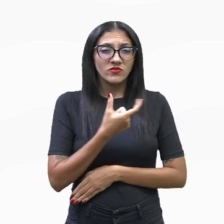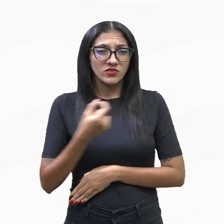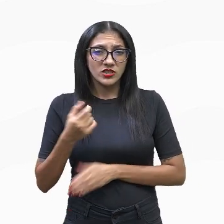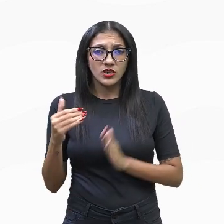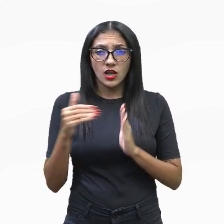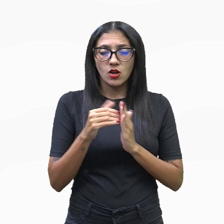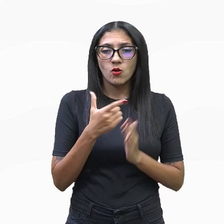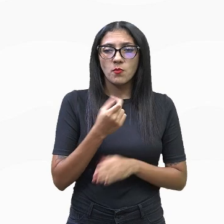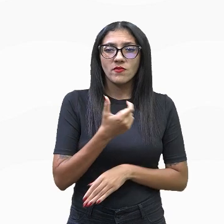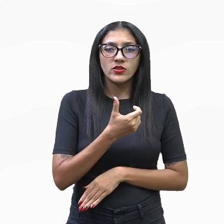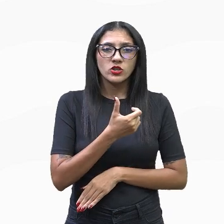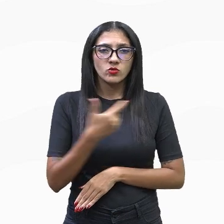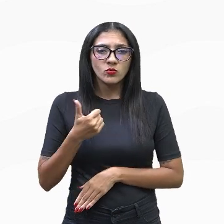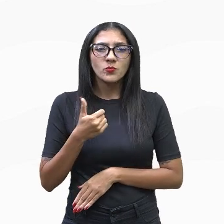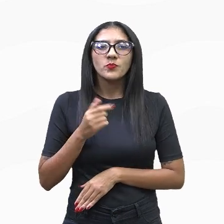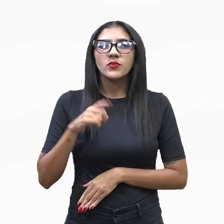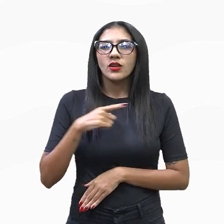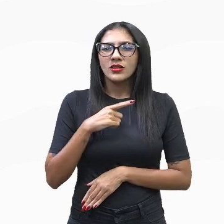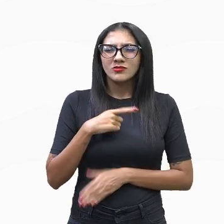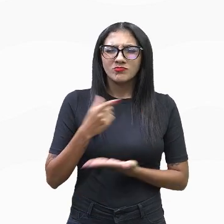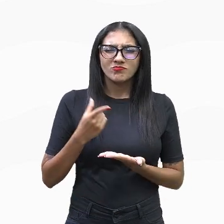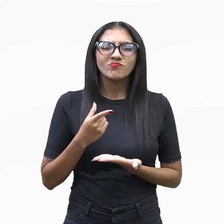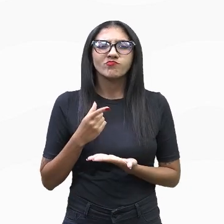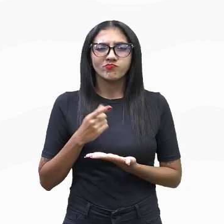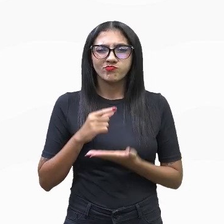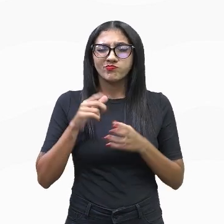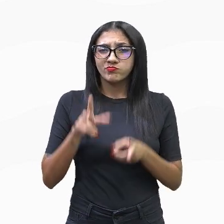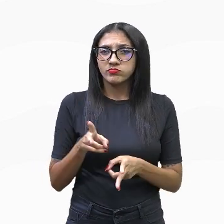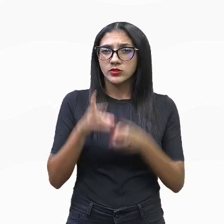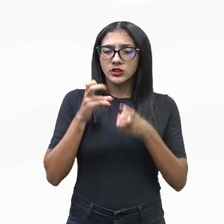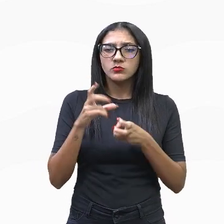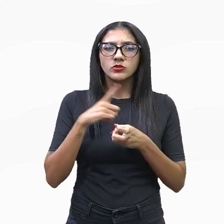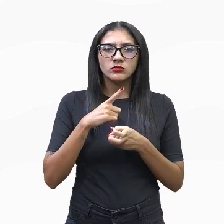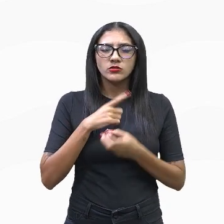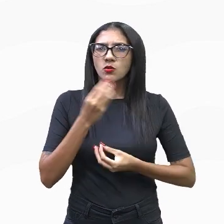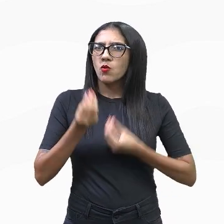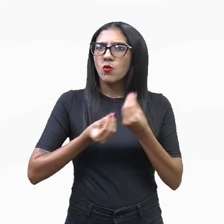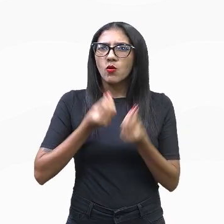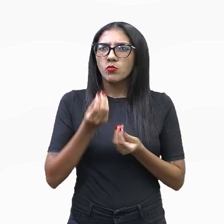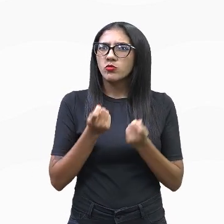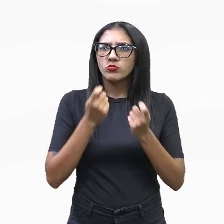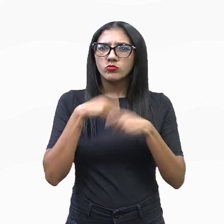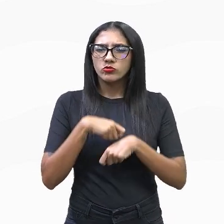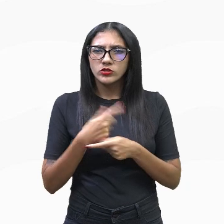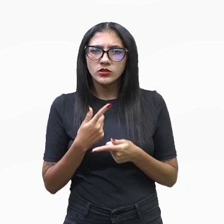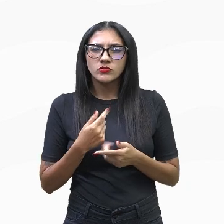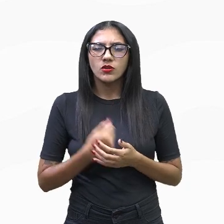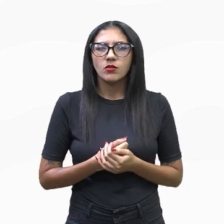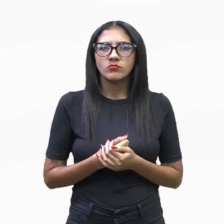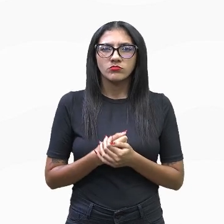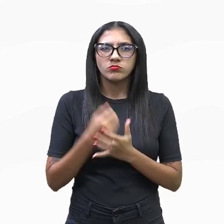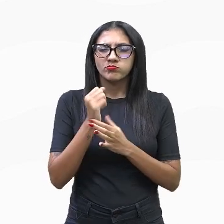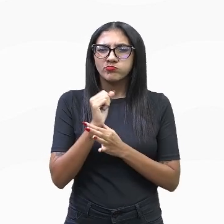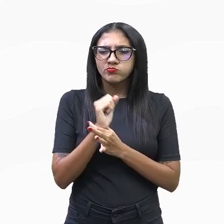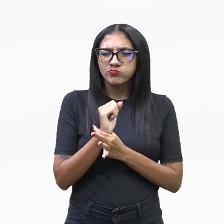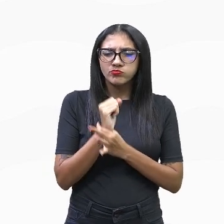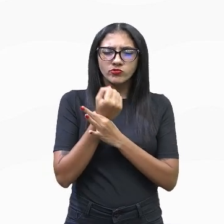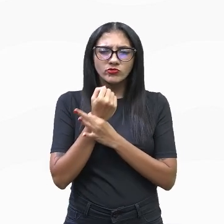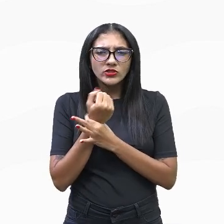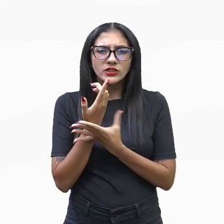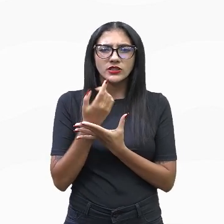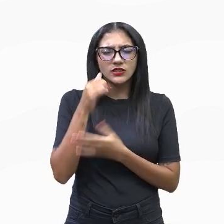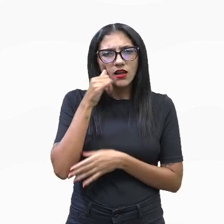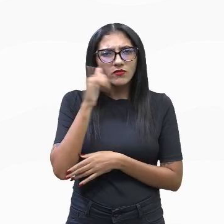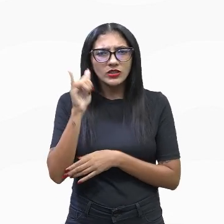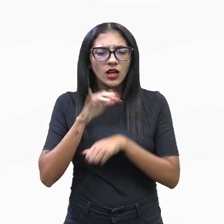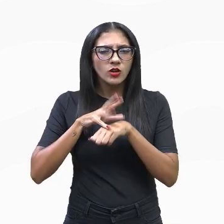2021 ressaltou ainda mais as ações de enfrentamento das DCNTs no Brasil e